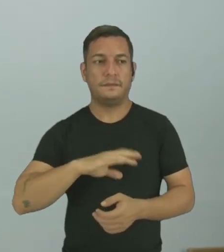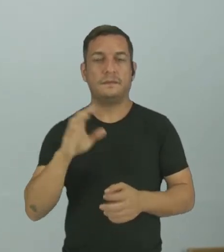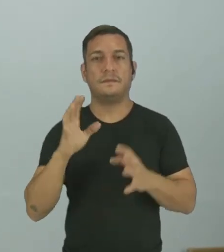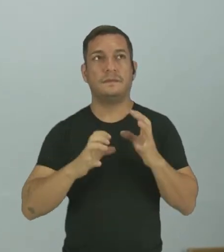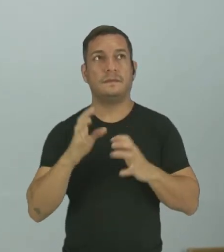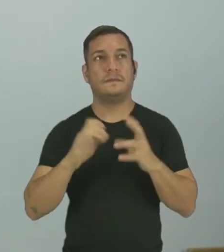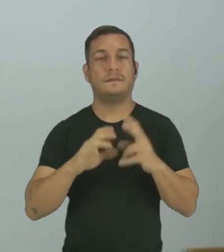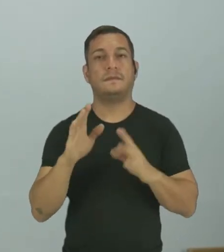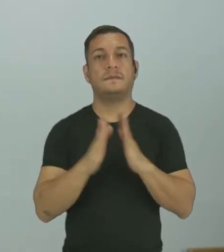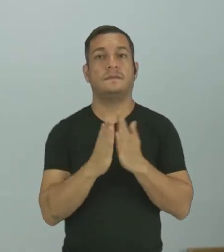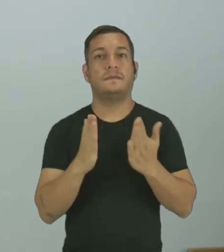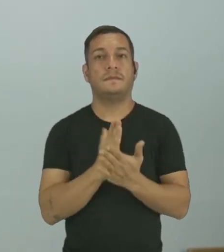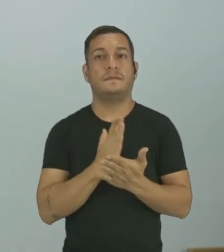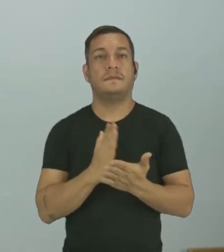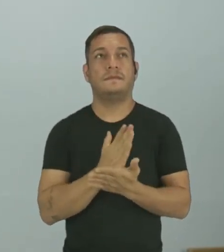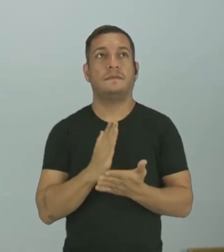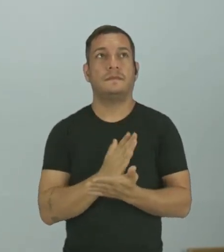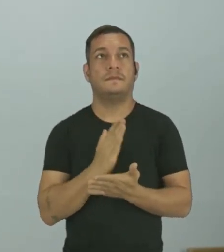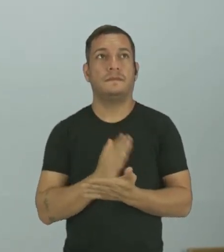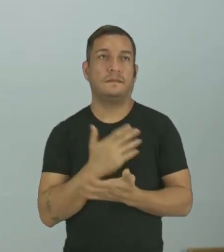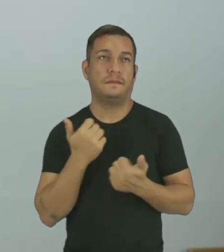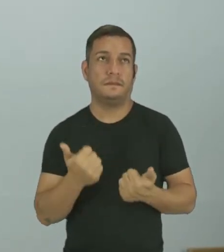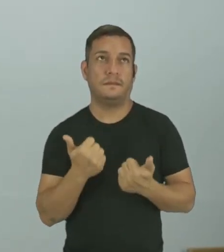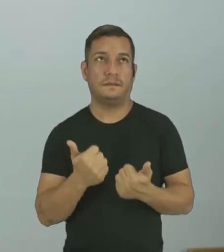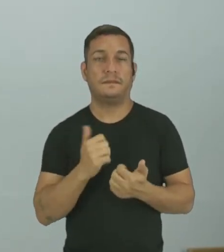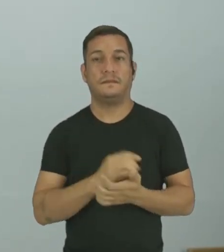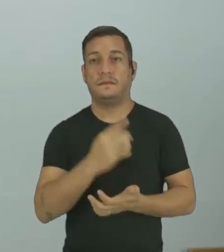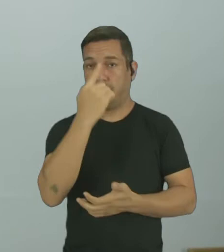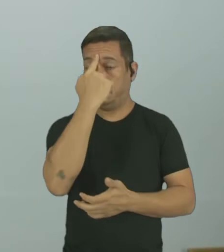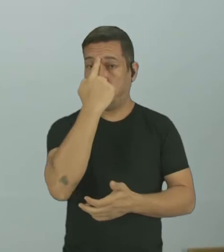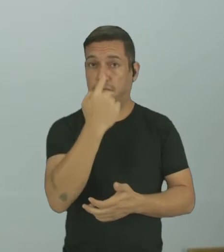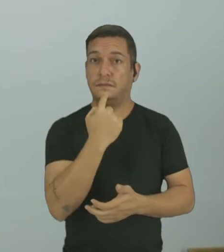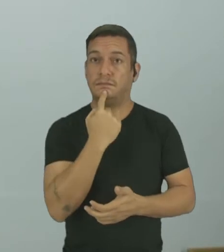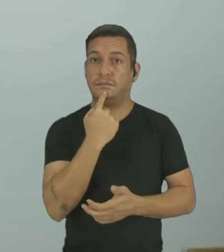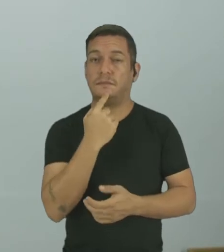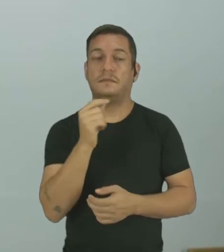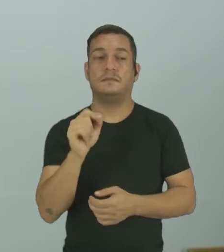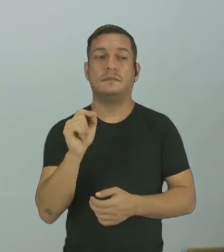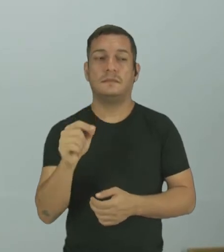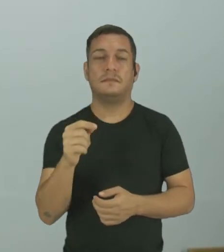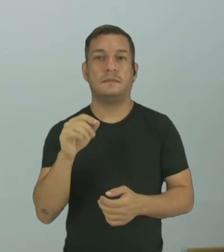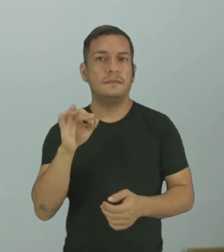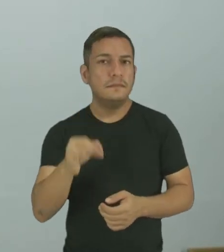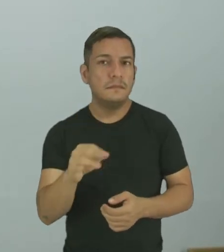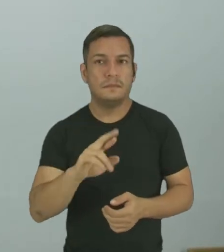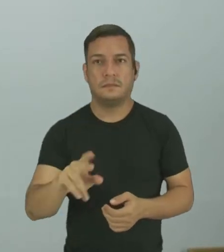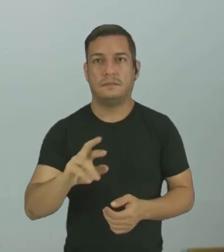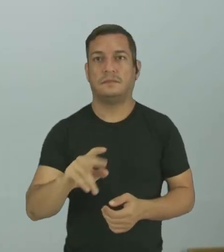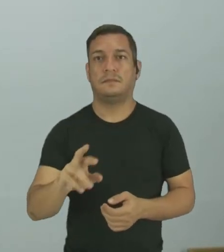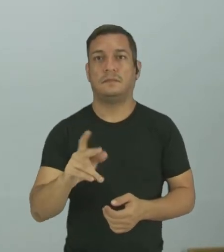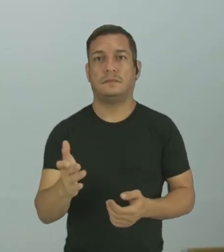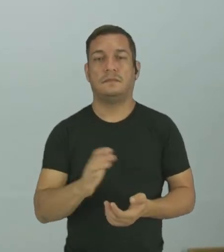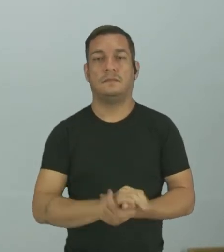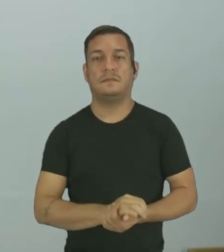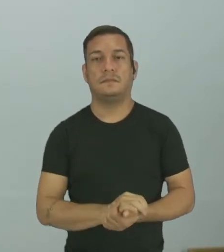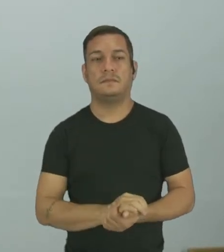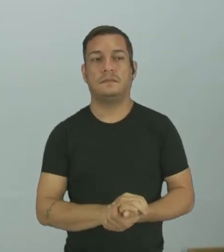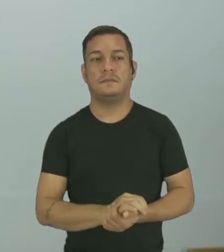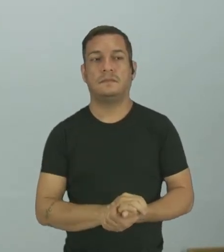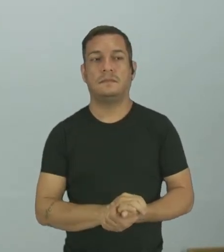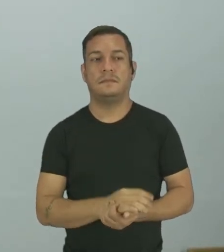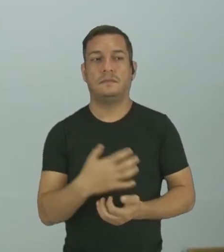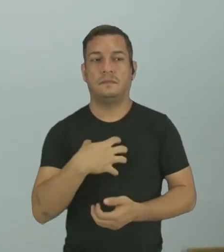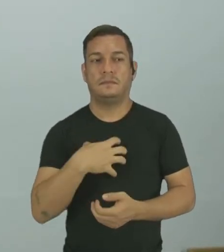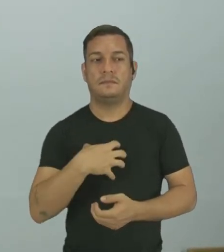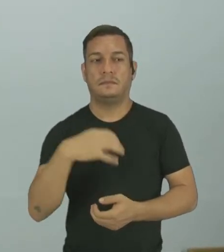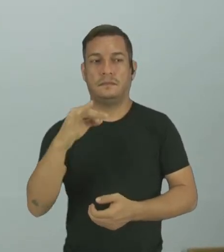disputando um livro. Muito bem, essa imagem não é correta. Aliás, essa ação não